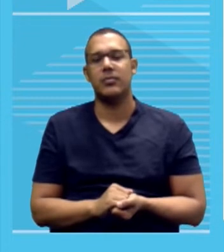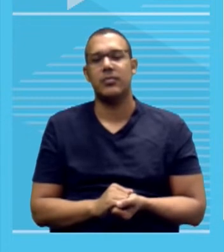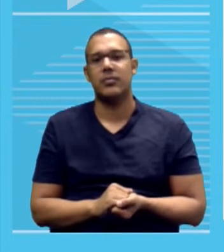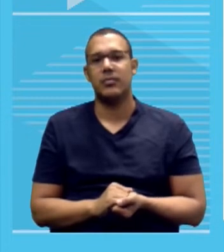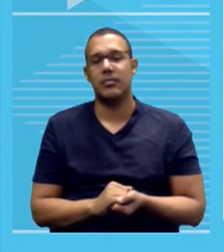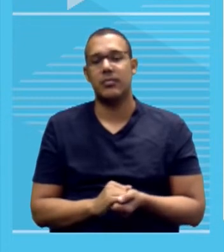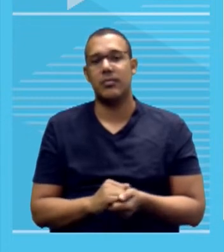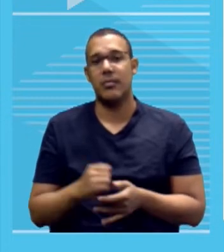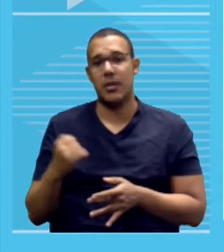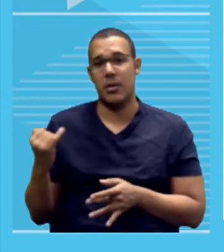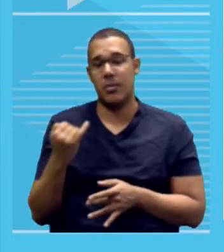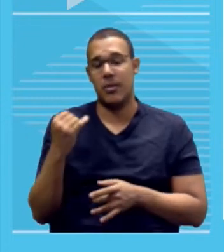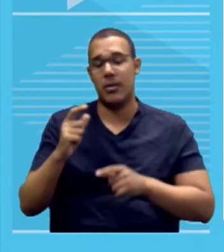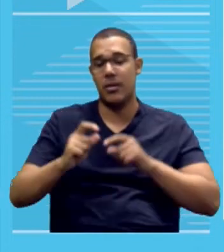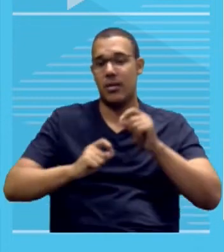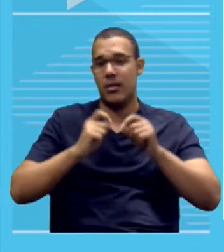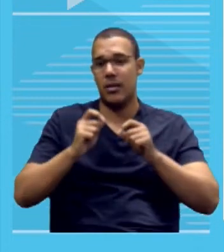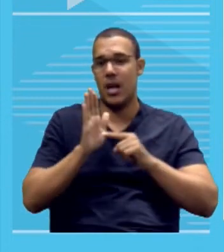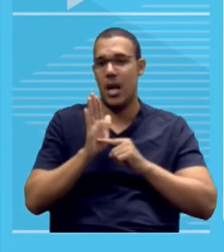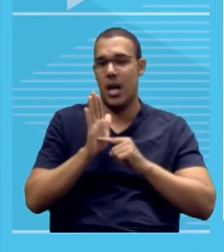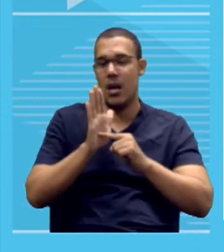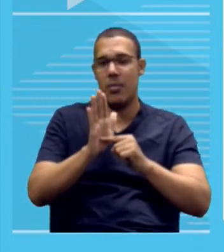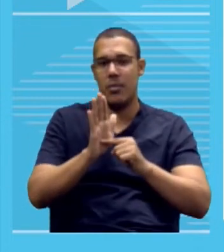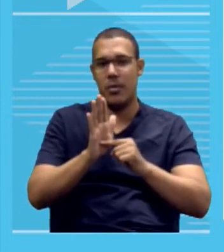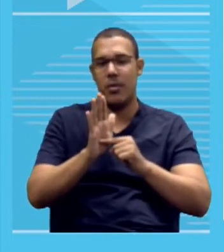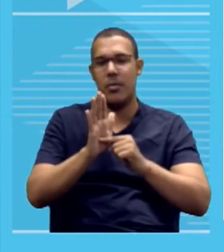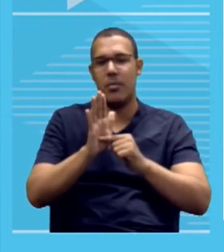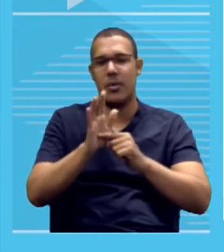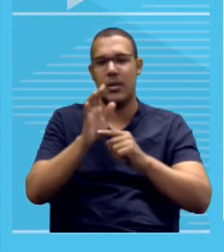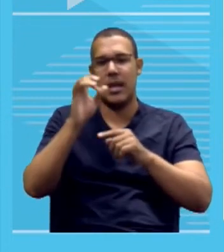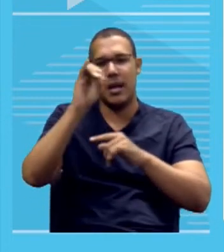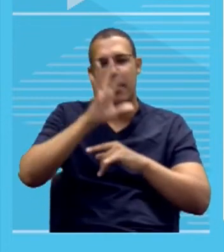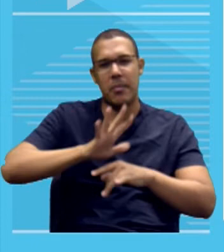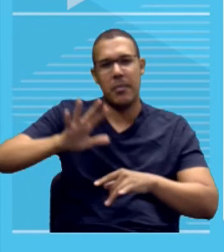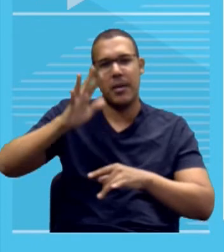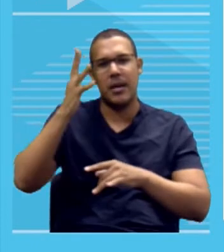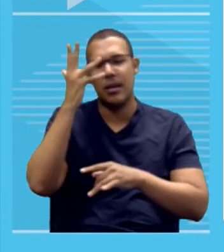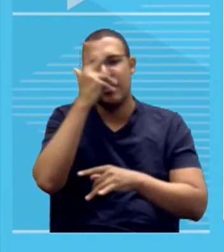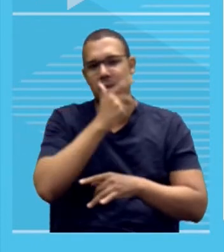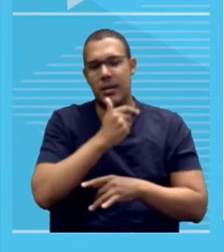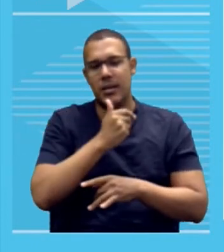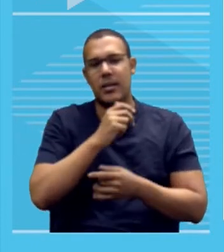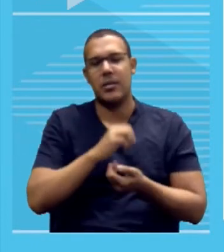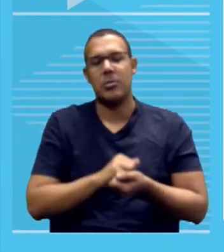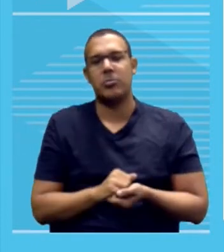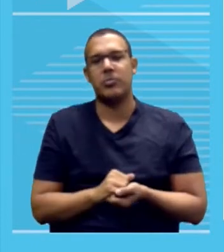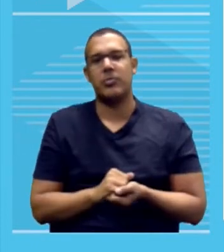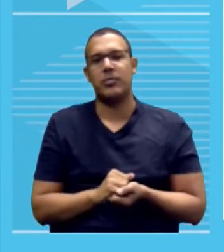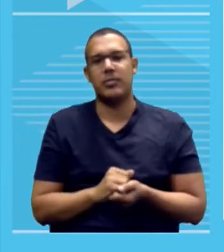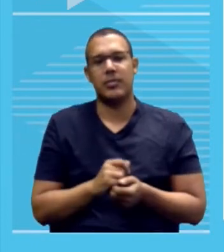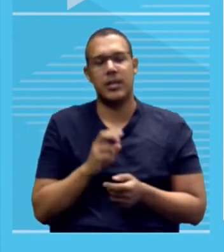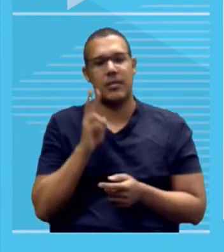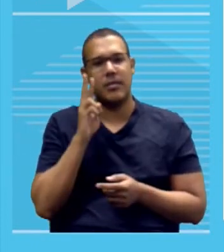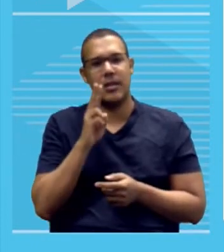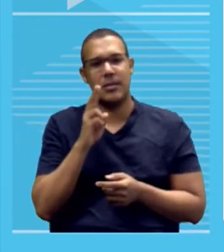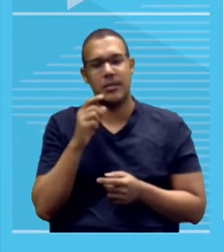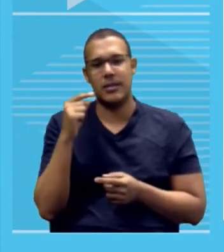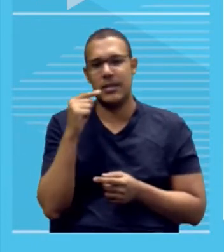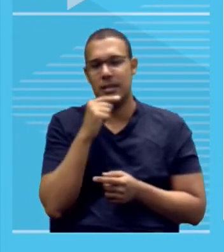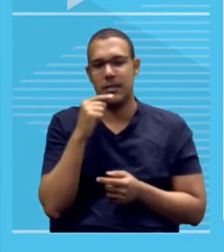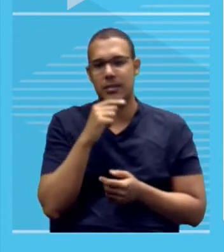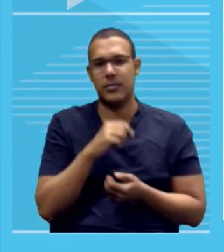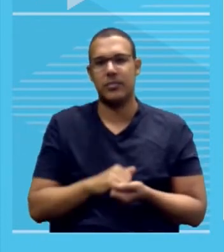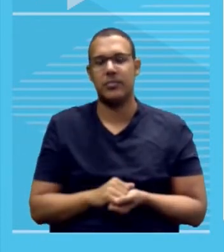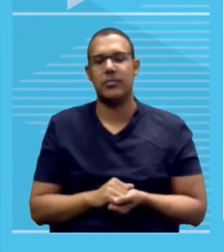o que importa é mostrar todo um design bonito pessoas aí fazendo ação escovando os dentes tudo mais